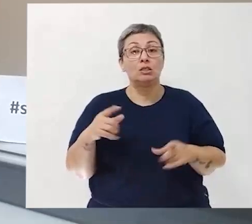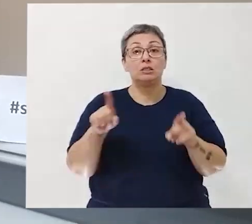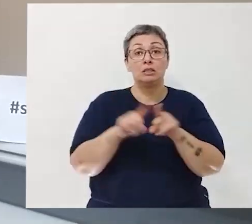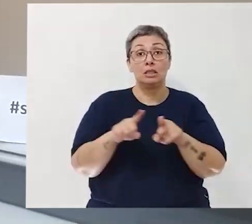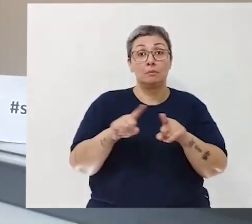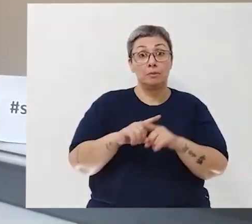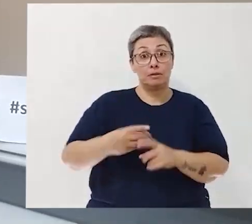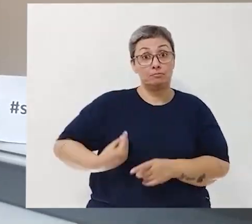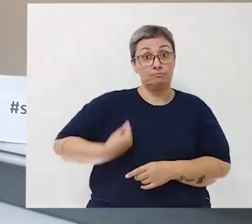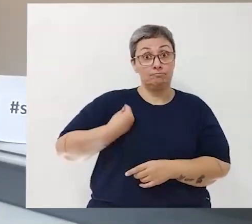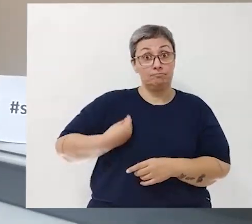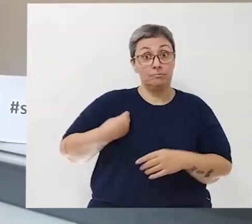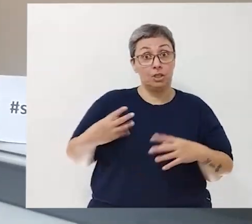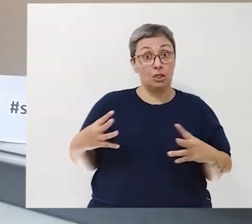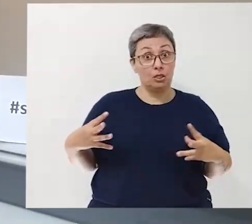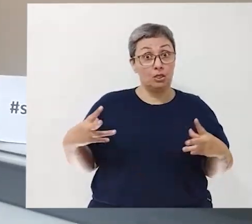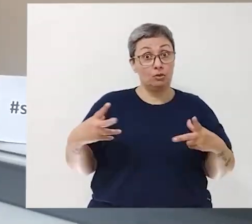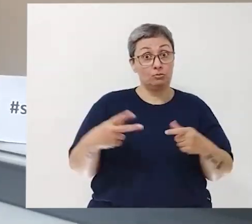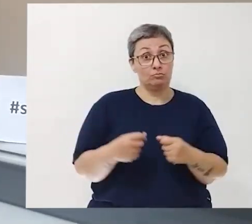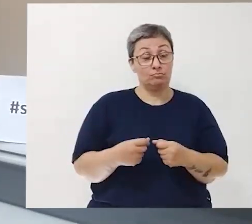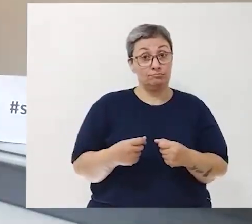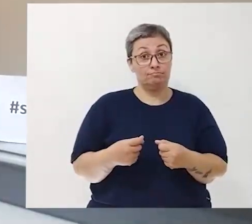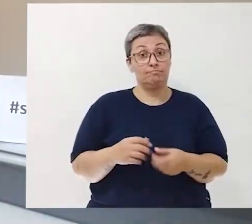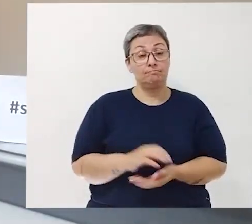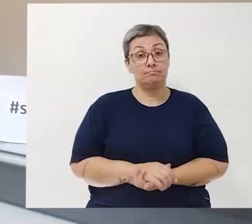pela sobrevivência de todos nós.